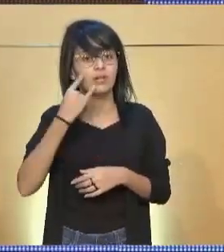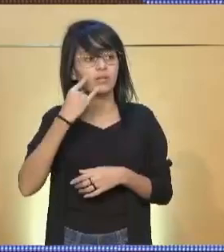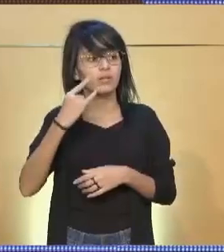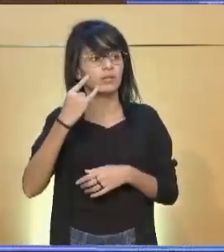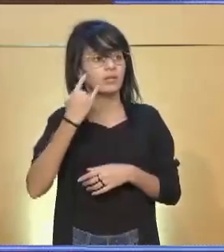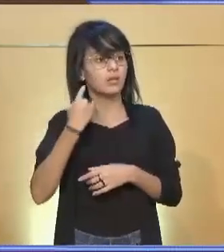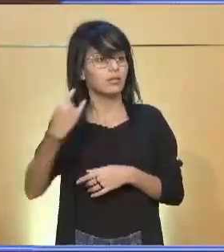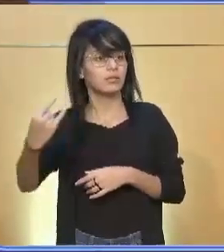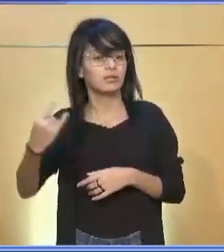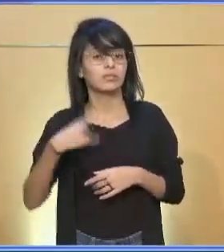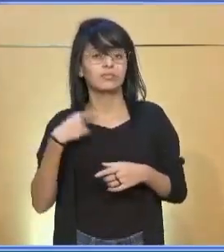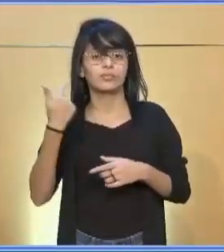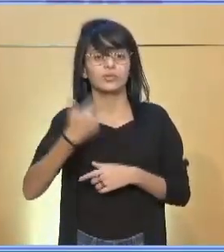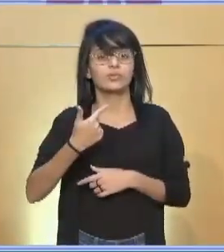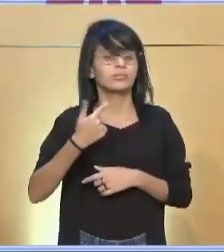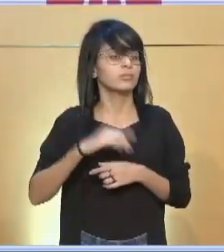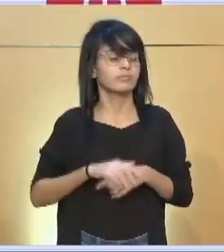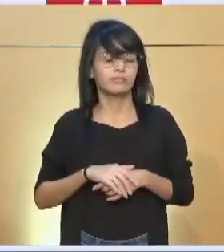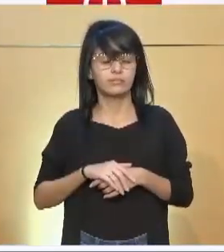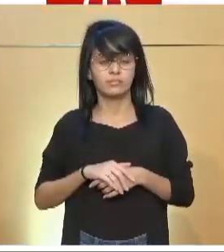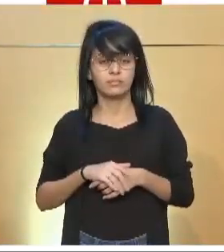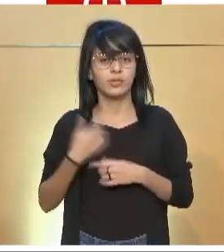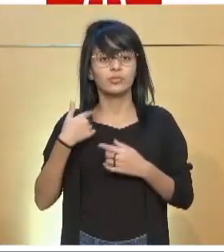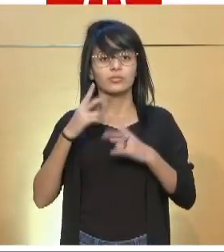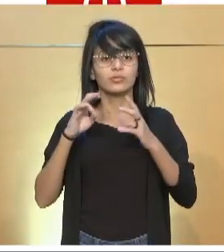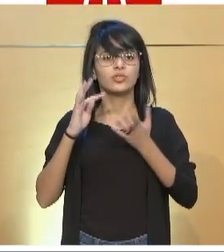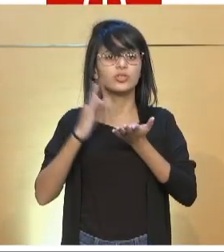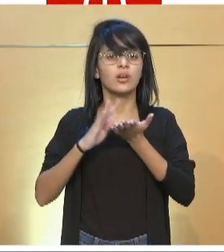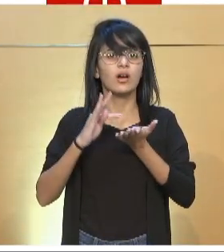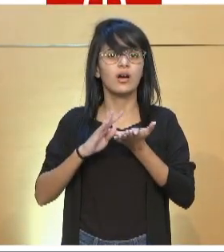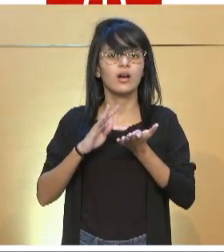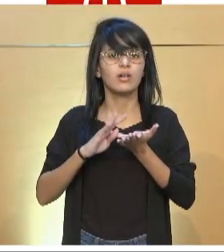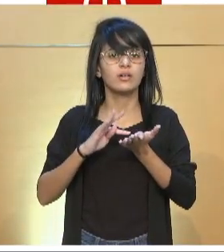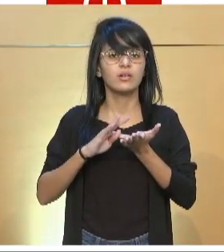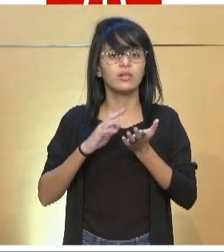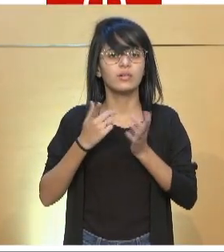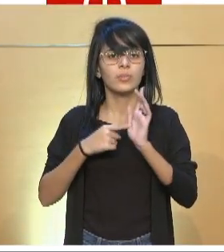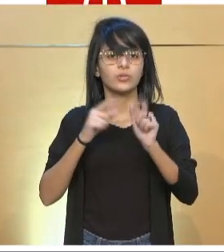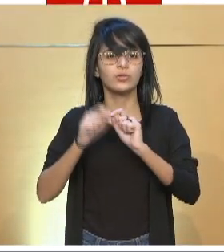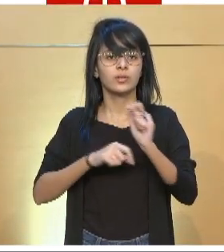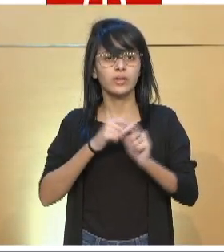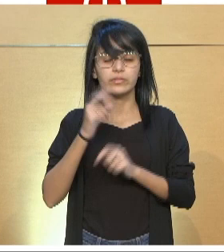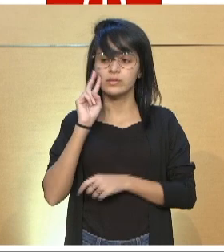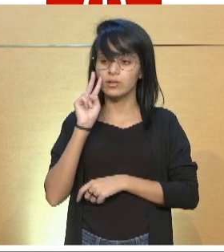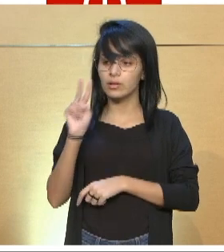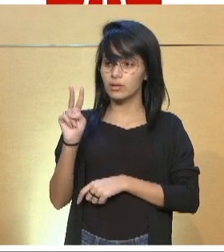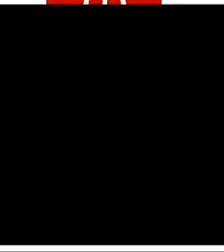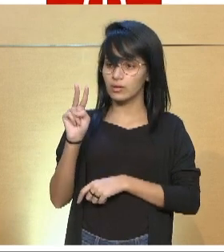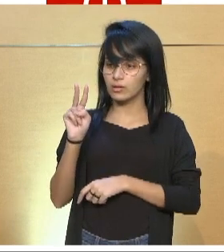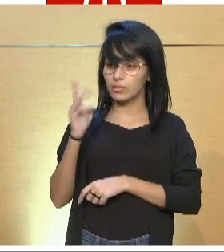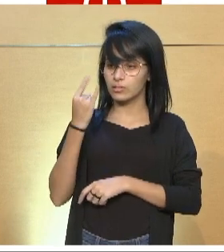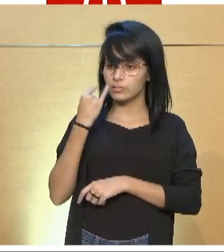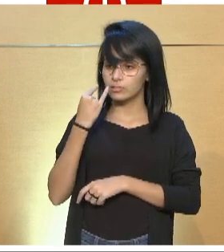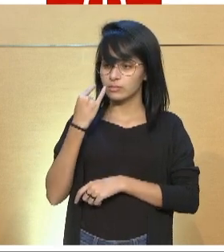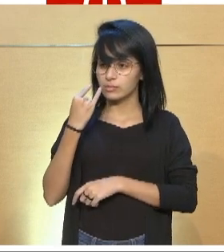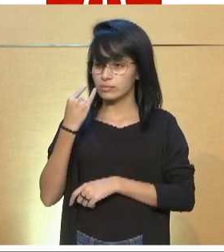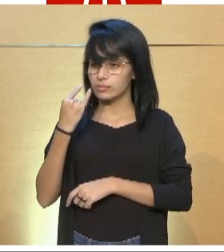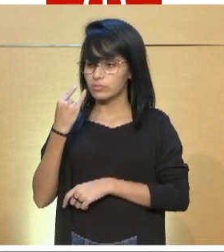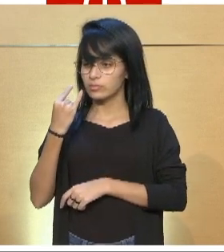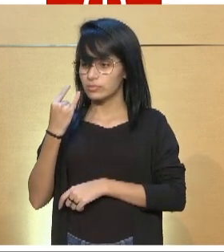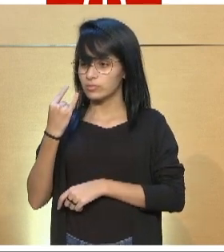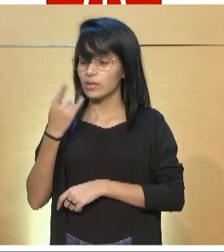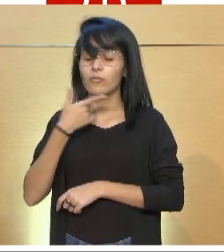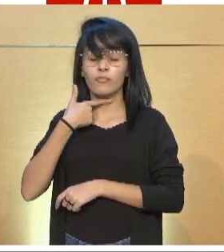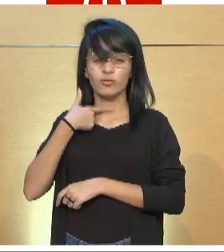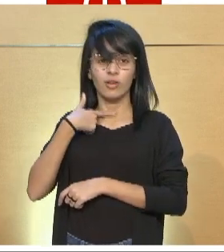Vamos aí, segundo Tiago, os estágios dessa tentação. Você olha, você cobiça, você é seduzido